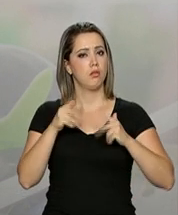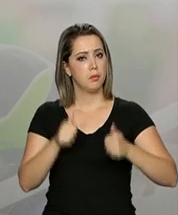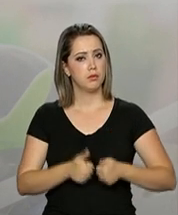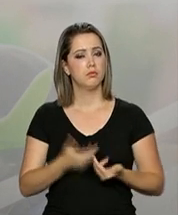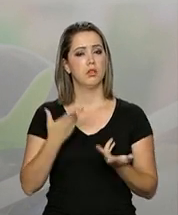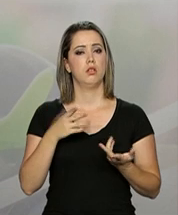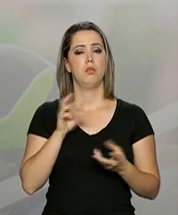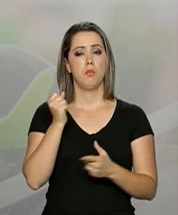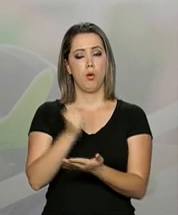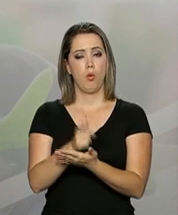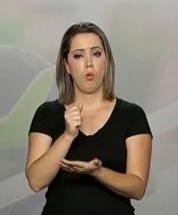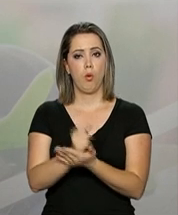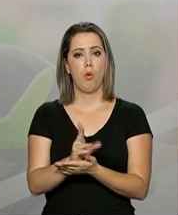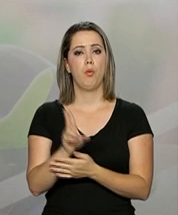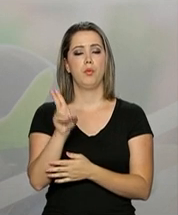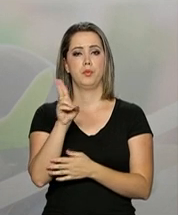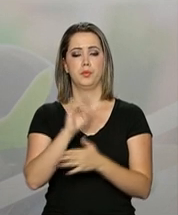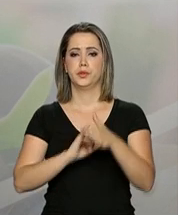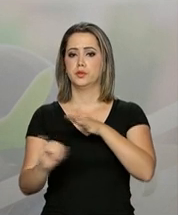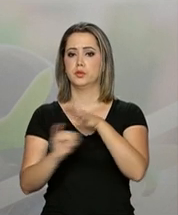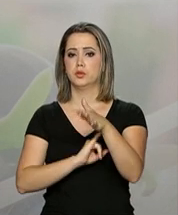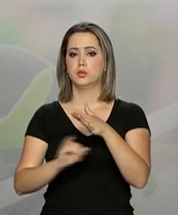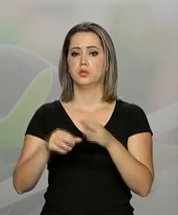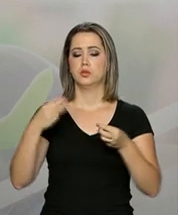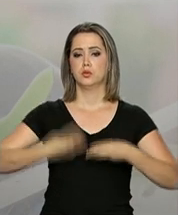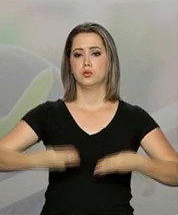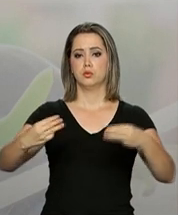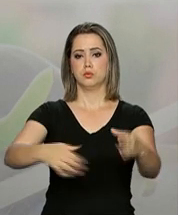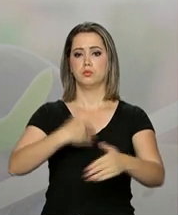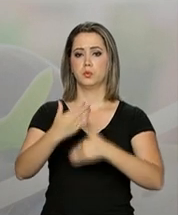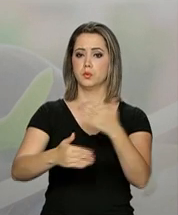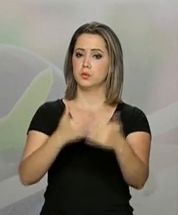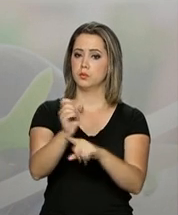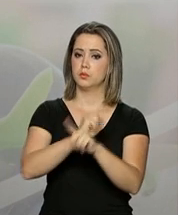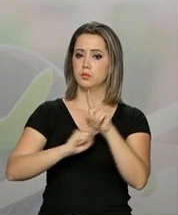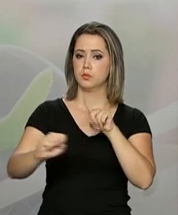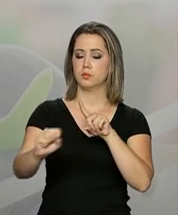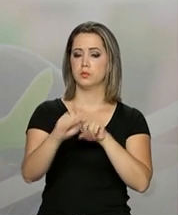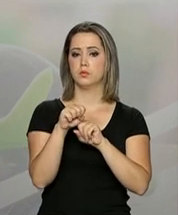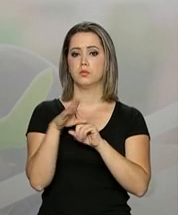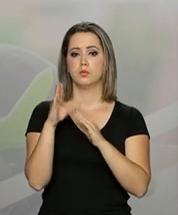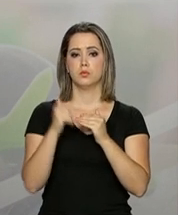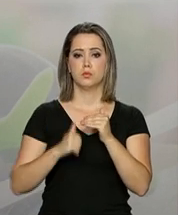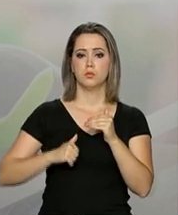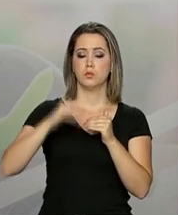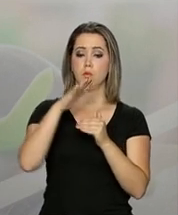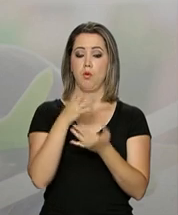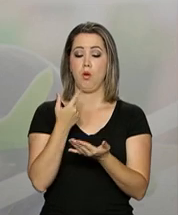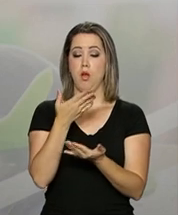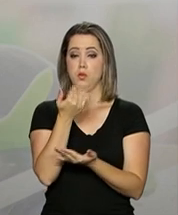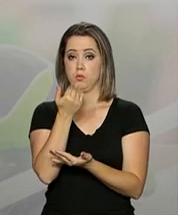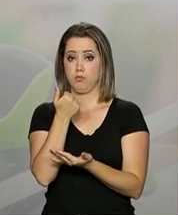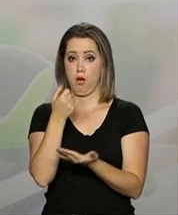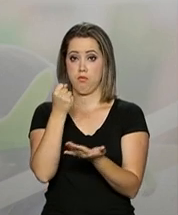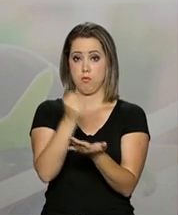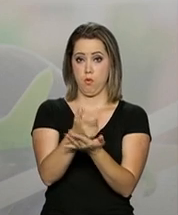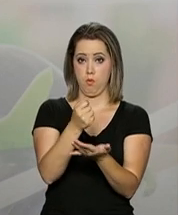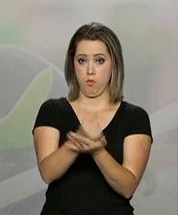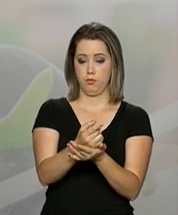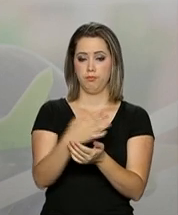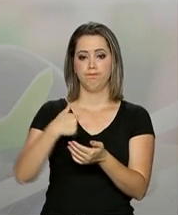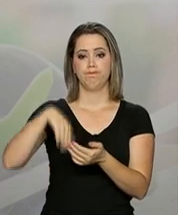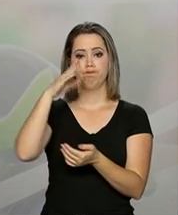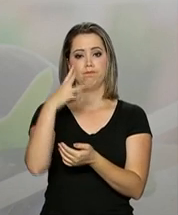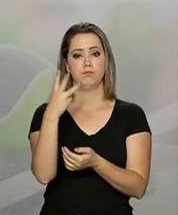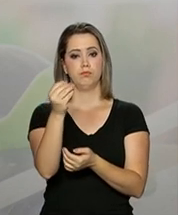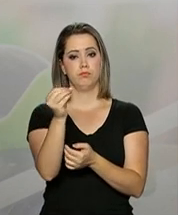sistemas de compras institucionais do Ministério do Desenvolvimento Social e Agrário em que os produtos orgânicos podem